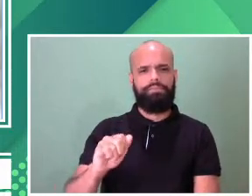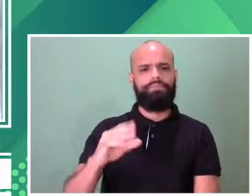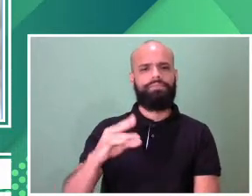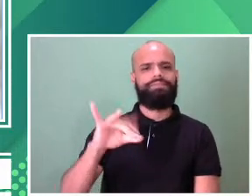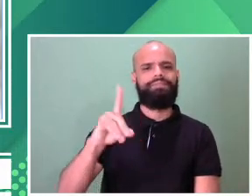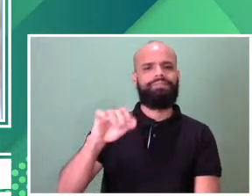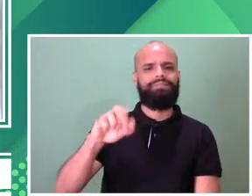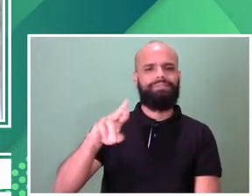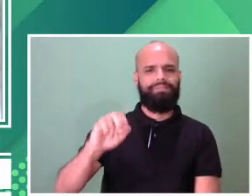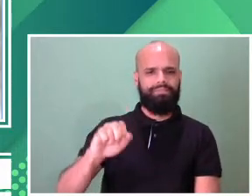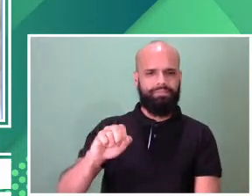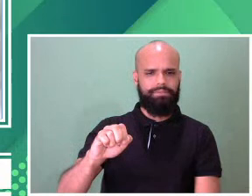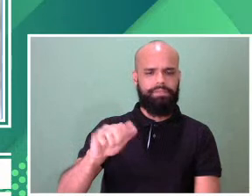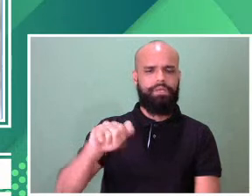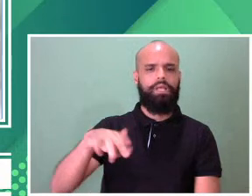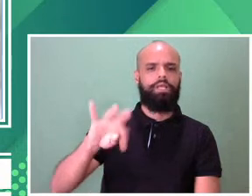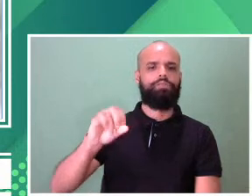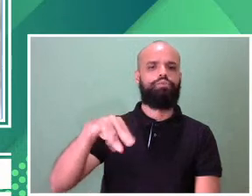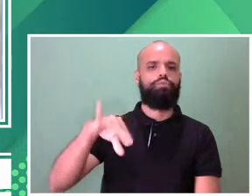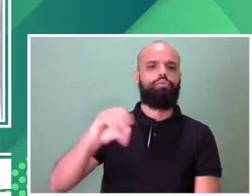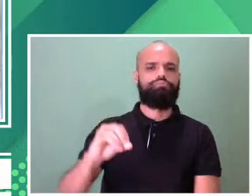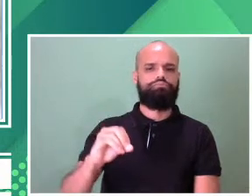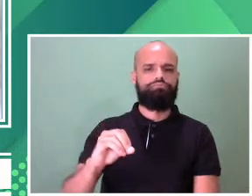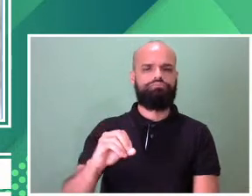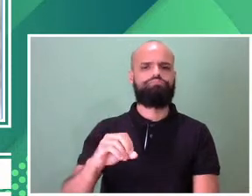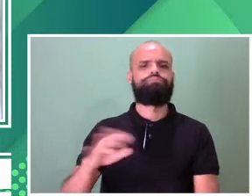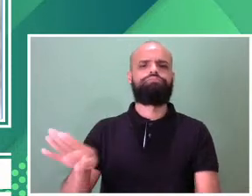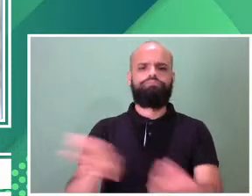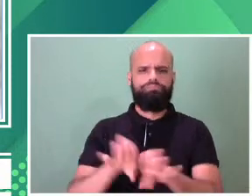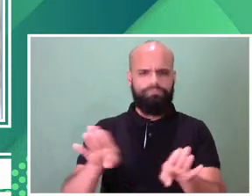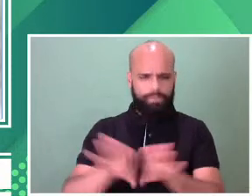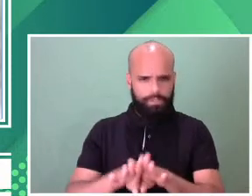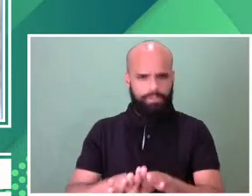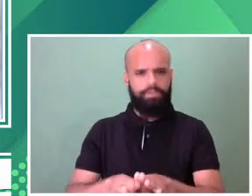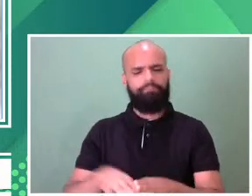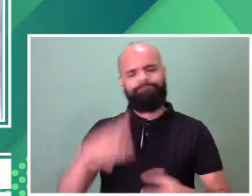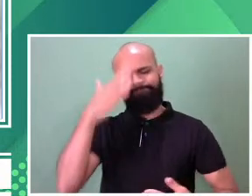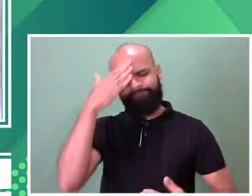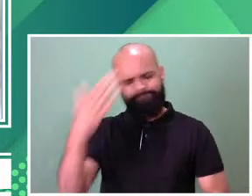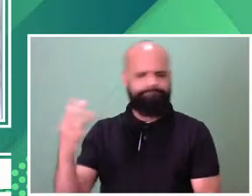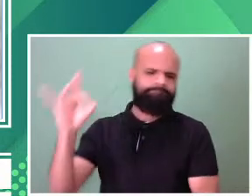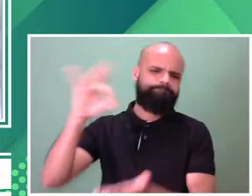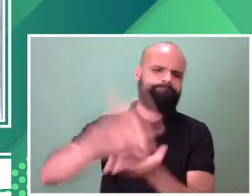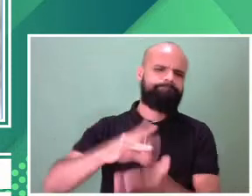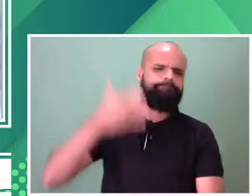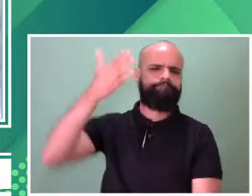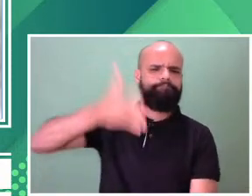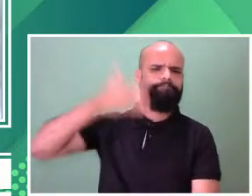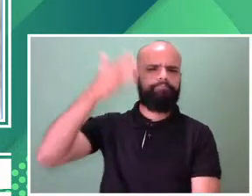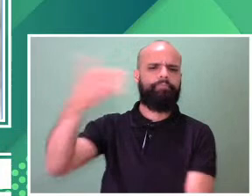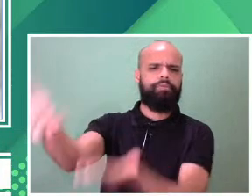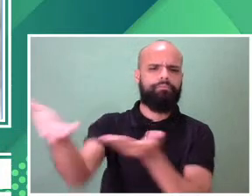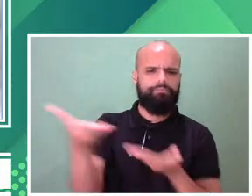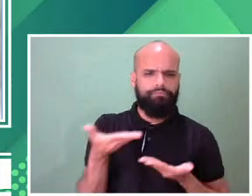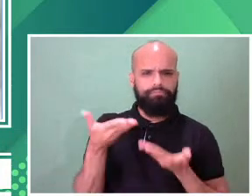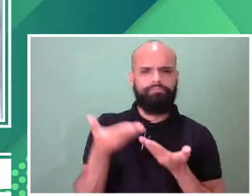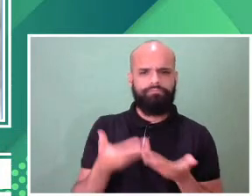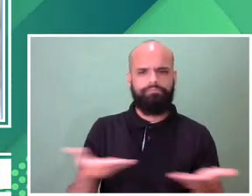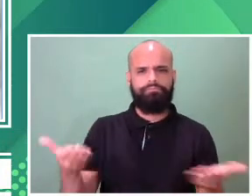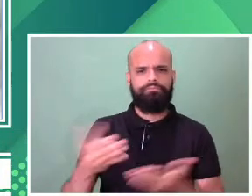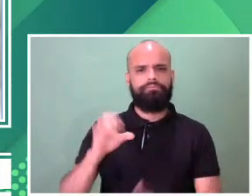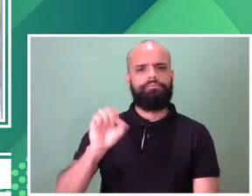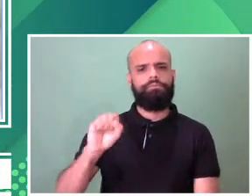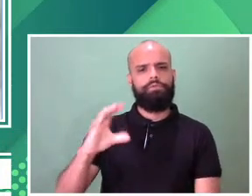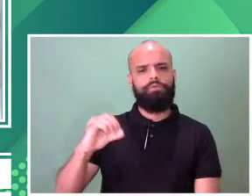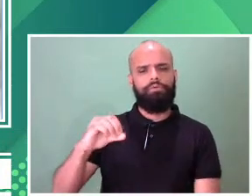Antônio Felipe. São extensivos também os meus profundos agradecimentos aos palestrantes convidados, como Scott